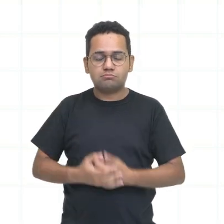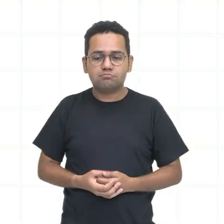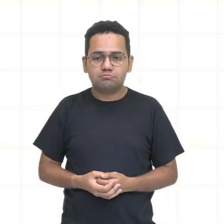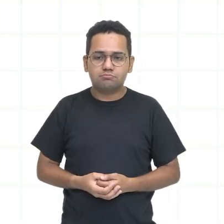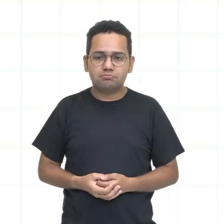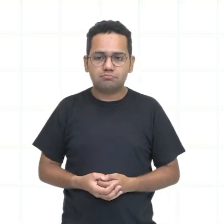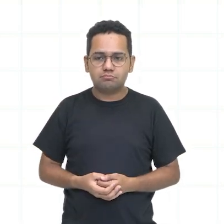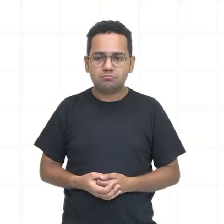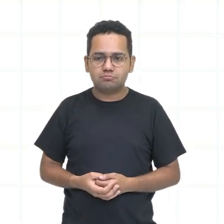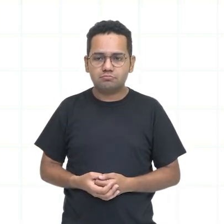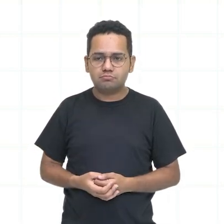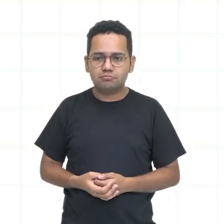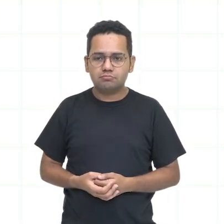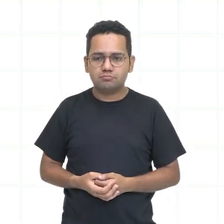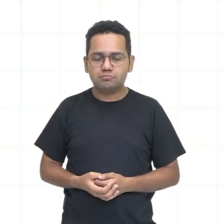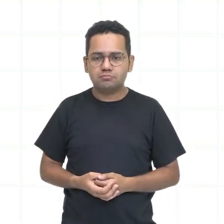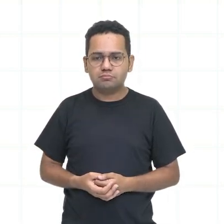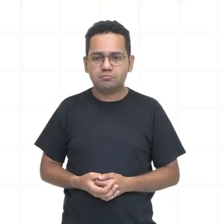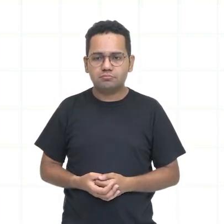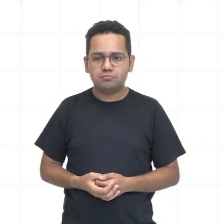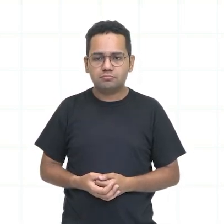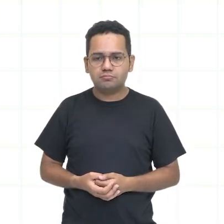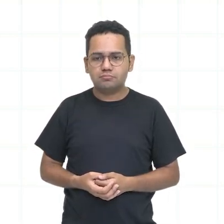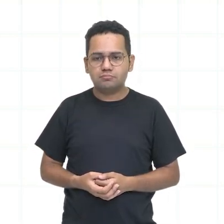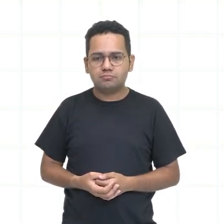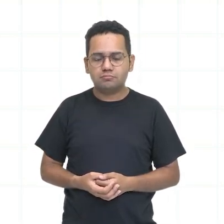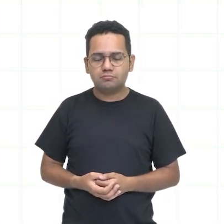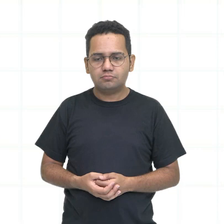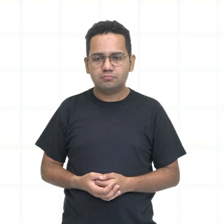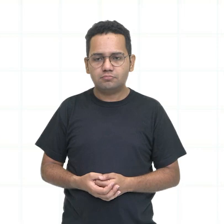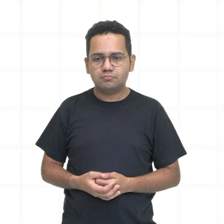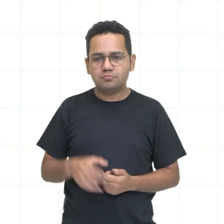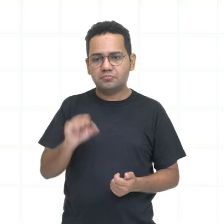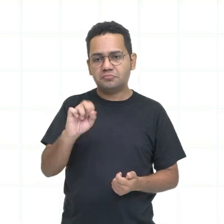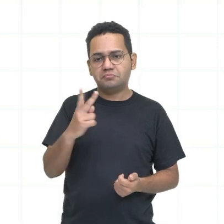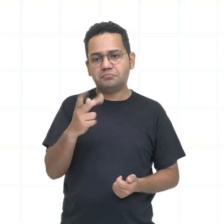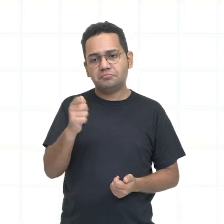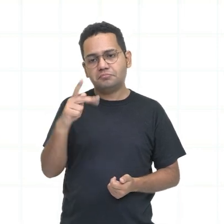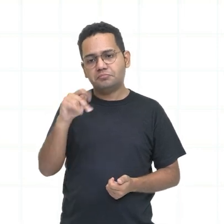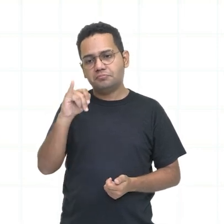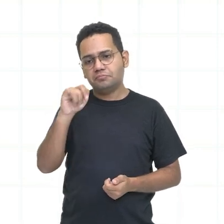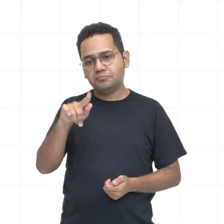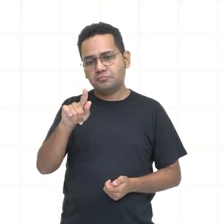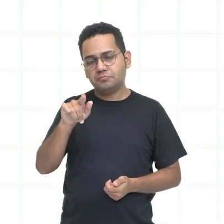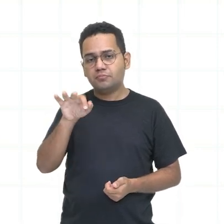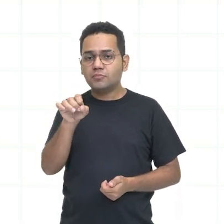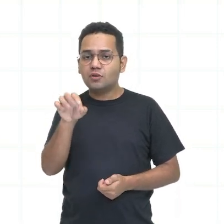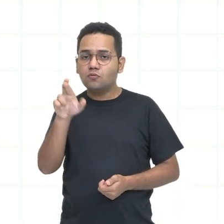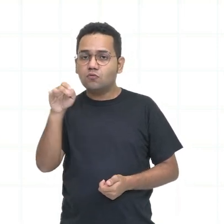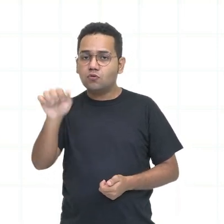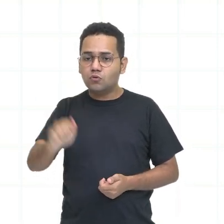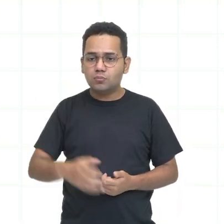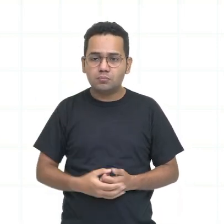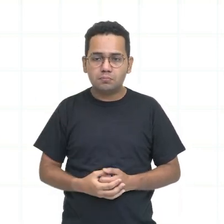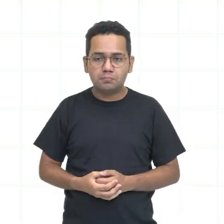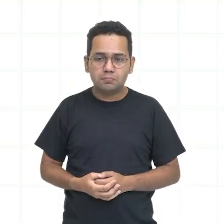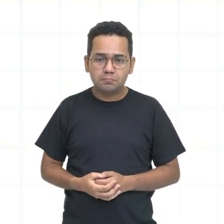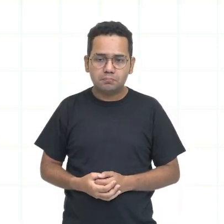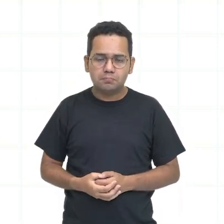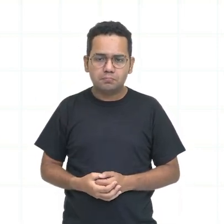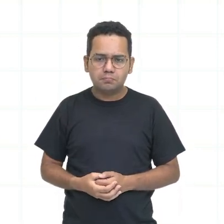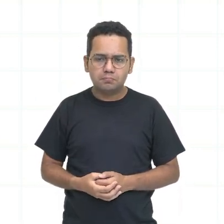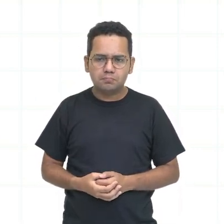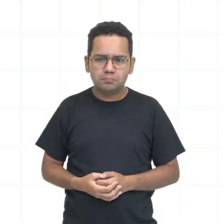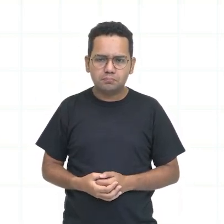crucial na formação, shaping, quer dizer formar, shape é forma, shape, então, na formação individual, do senso